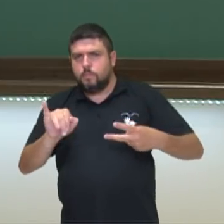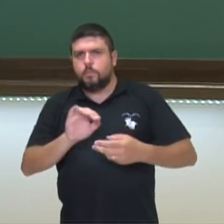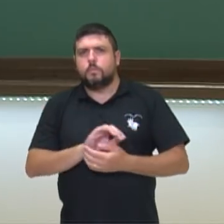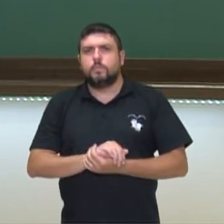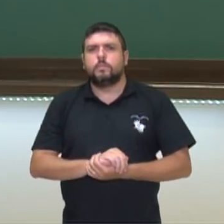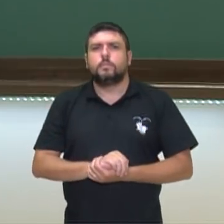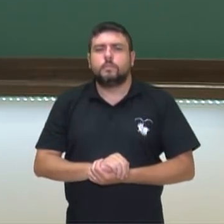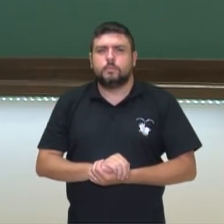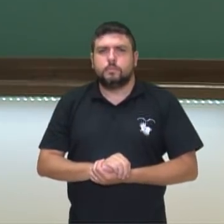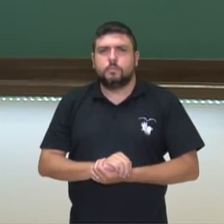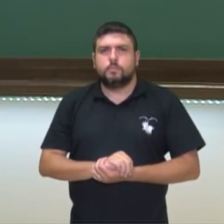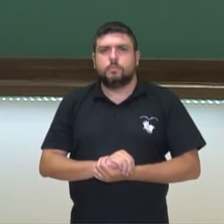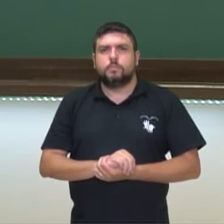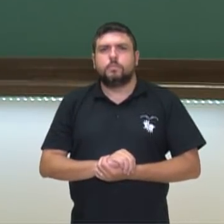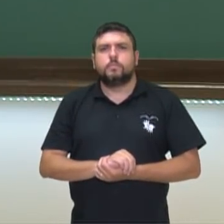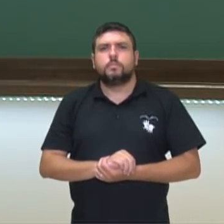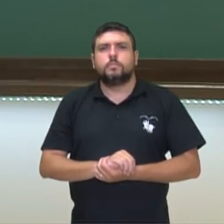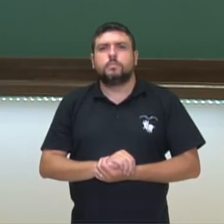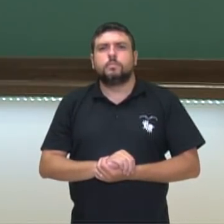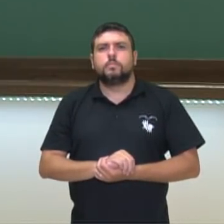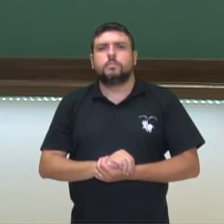Do Fundo Monetário Internacional.